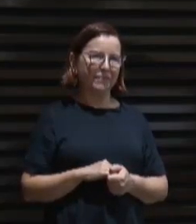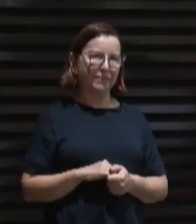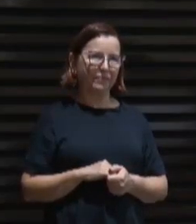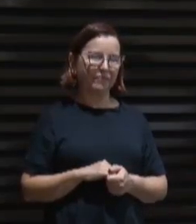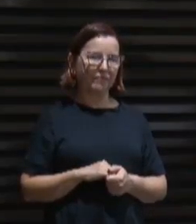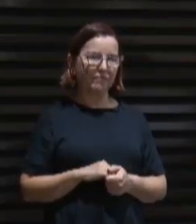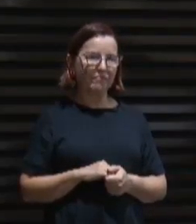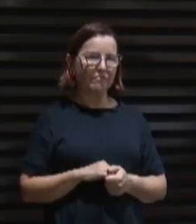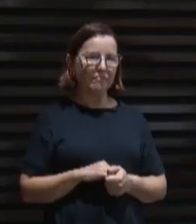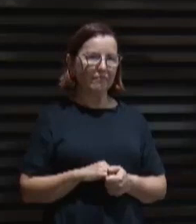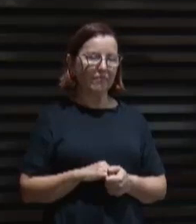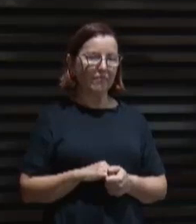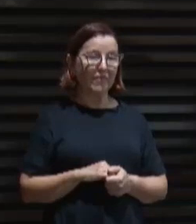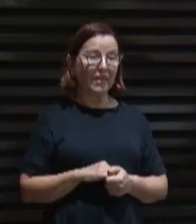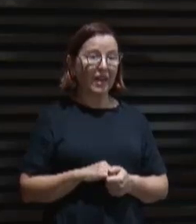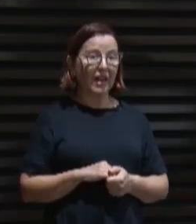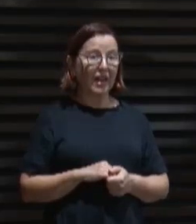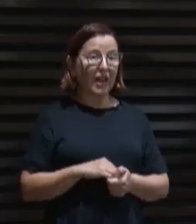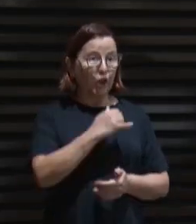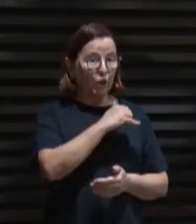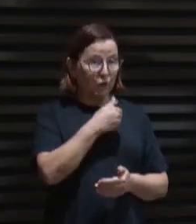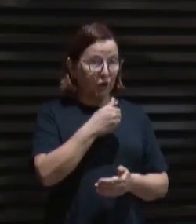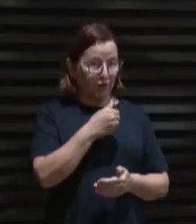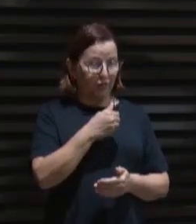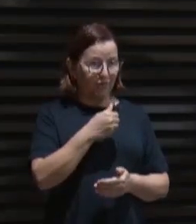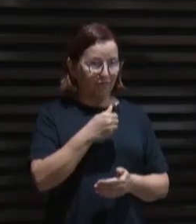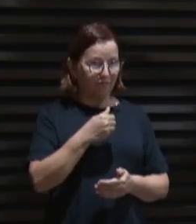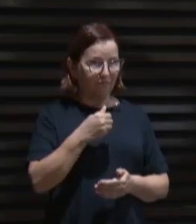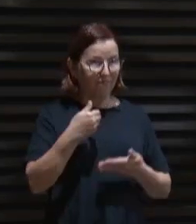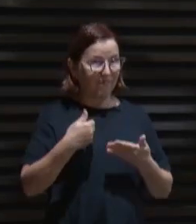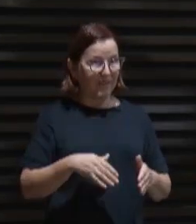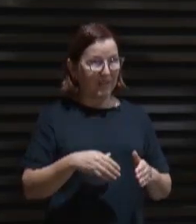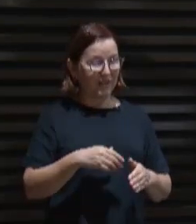A Galileia era o rabo-talho.